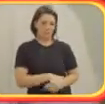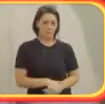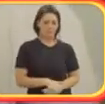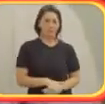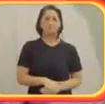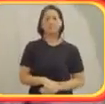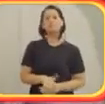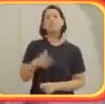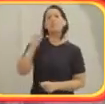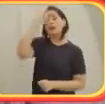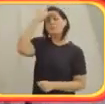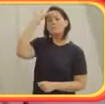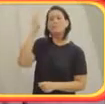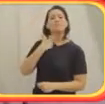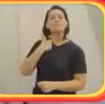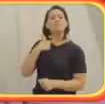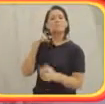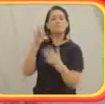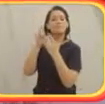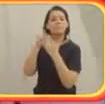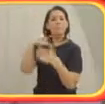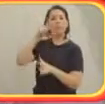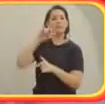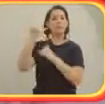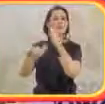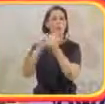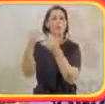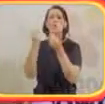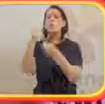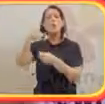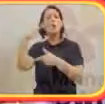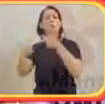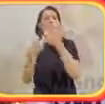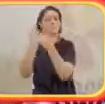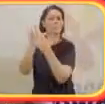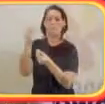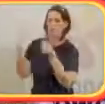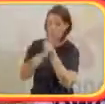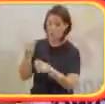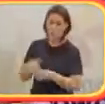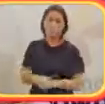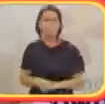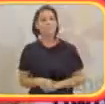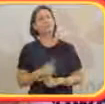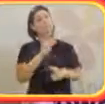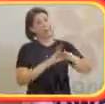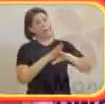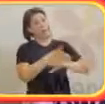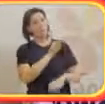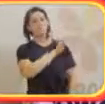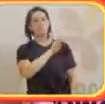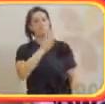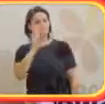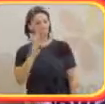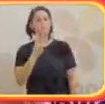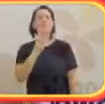e muito amor que eu tenho por esse DVD. Pra quem quiser conhecer mais o seu trabalho, do seu DVD,